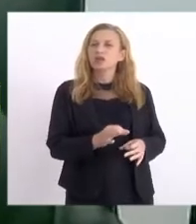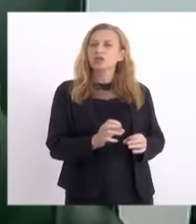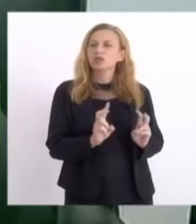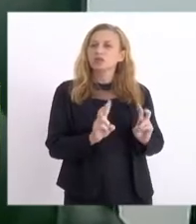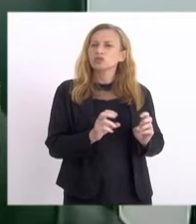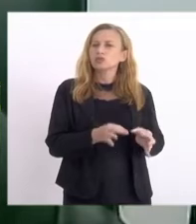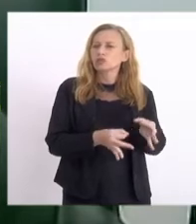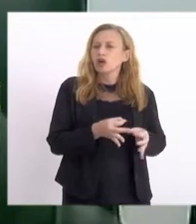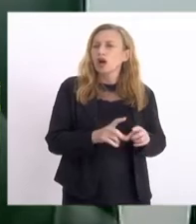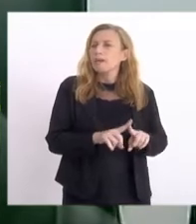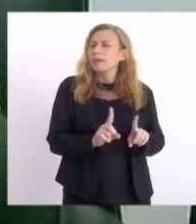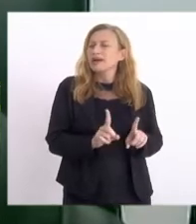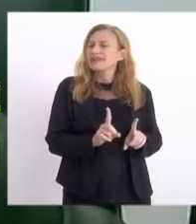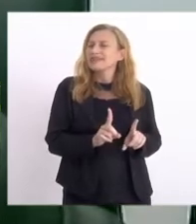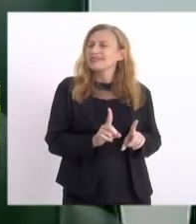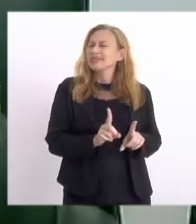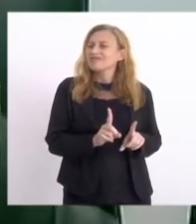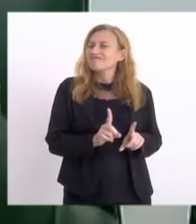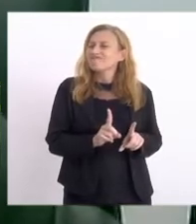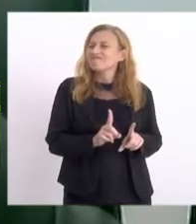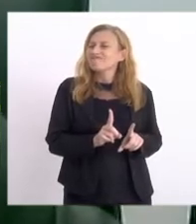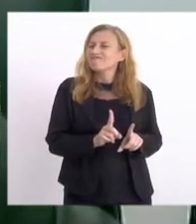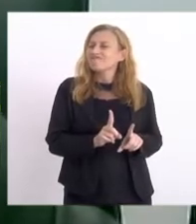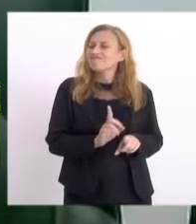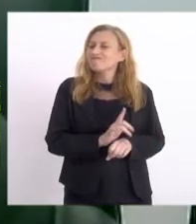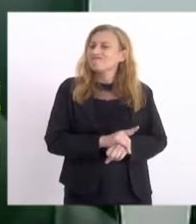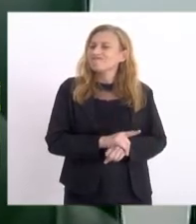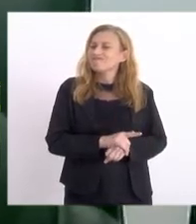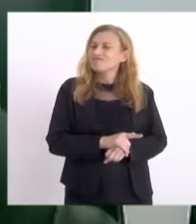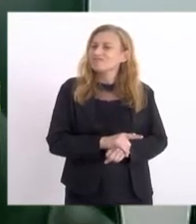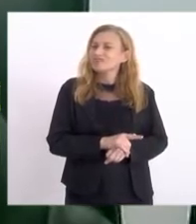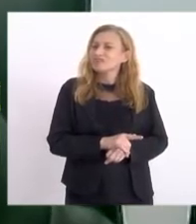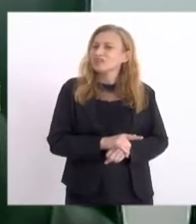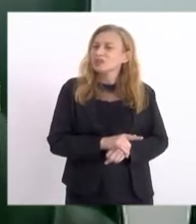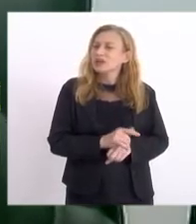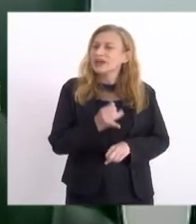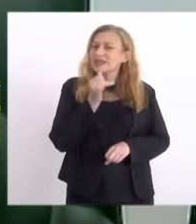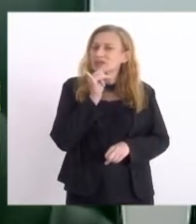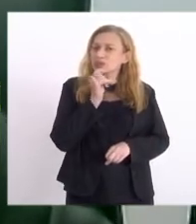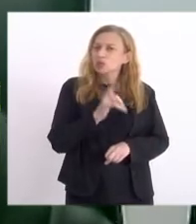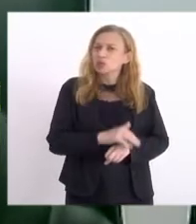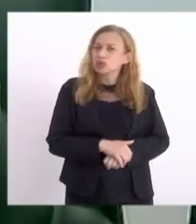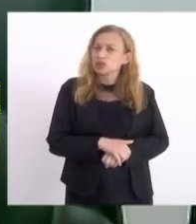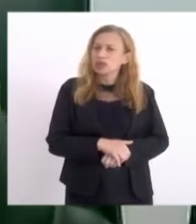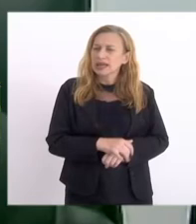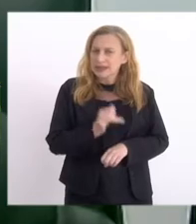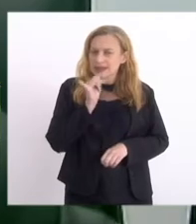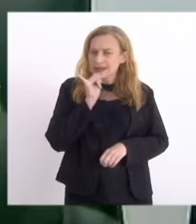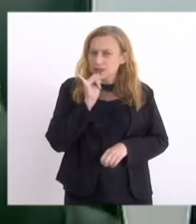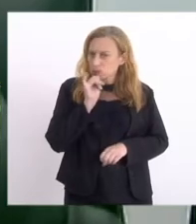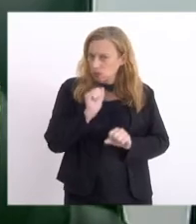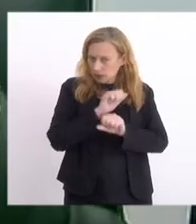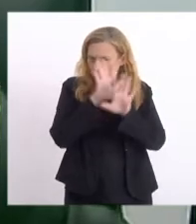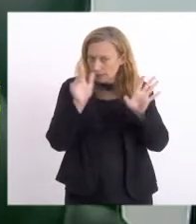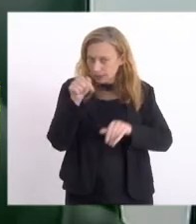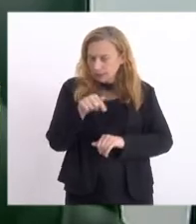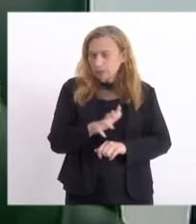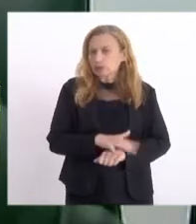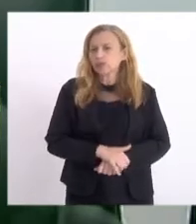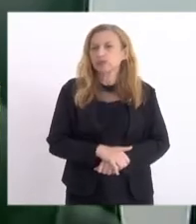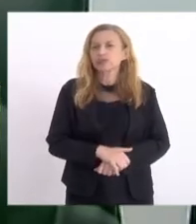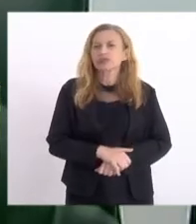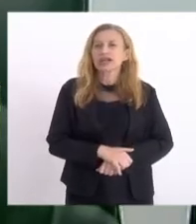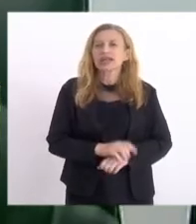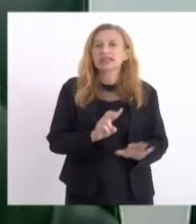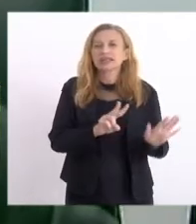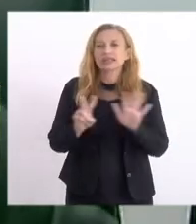eu, no mérito, tenho... Hoje, por exemplo, citando um exemplo claro aqui. Na